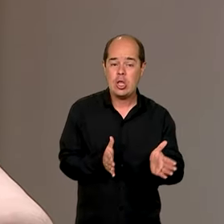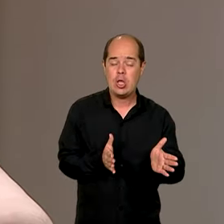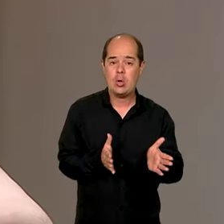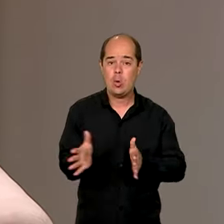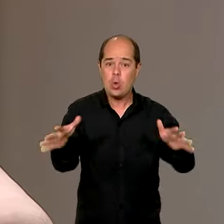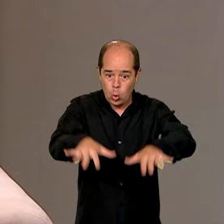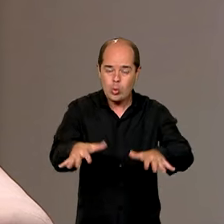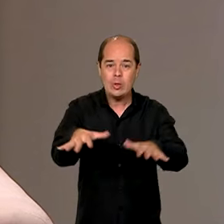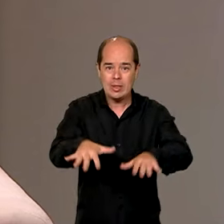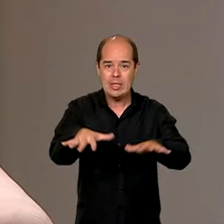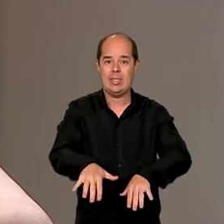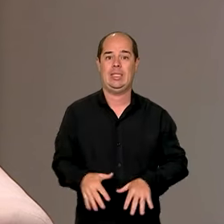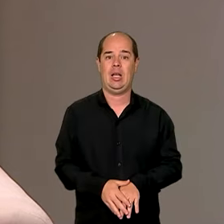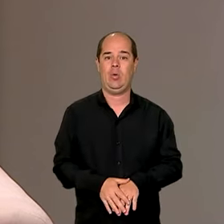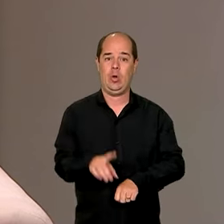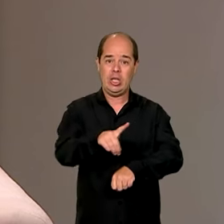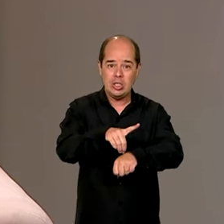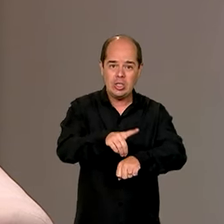primeiro foi sempre escolhido